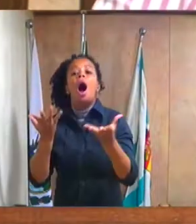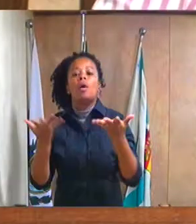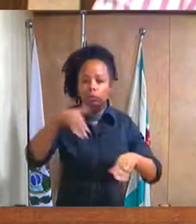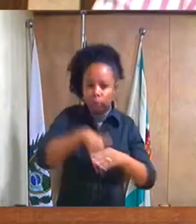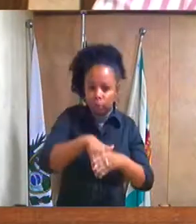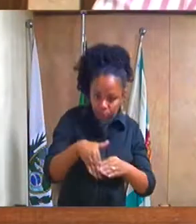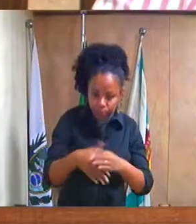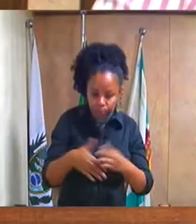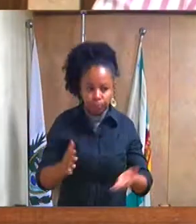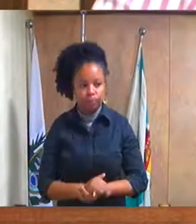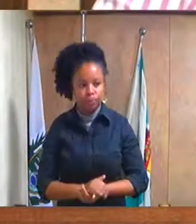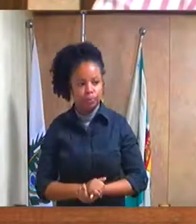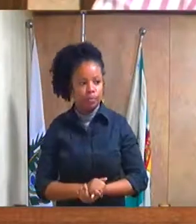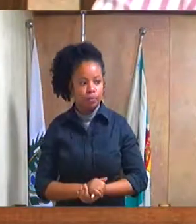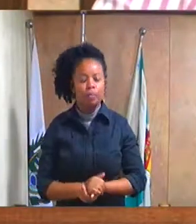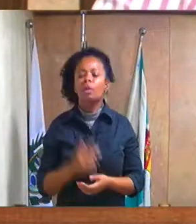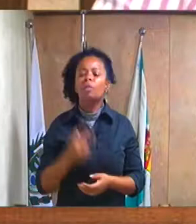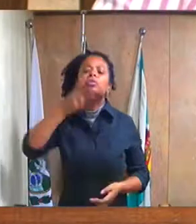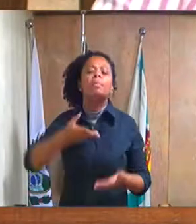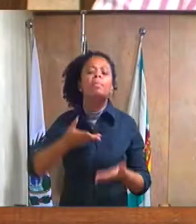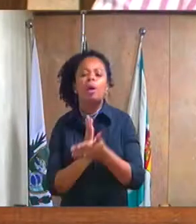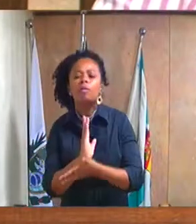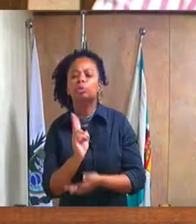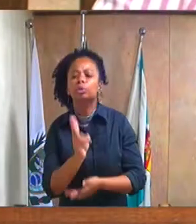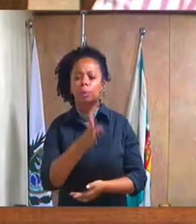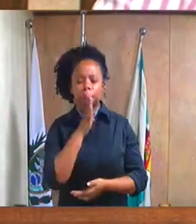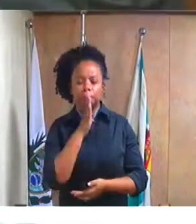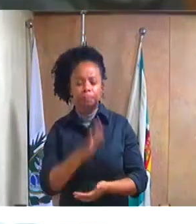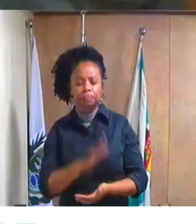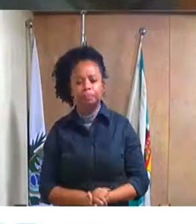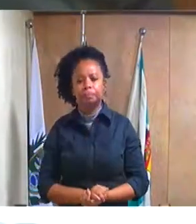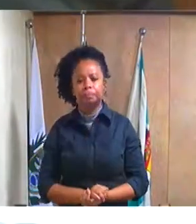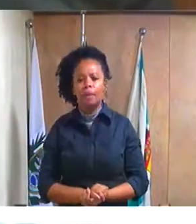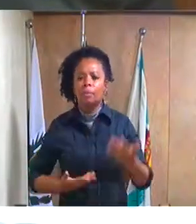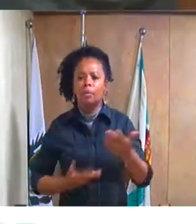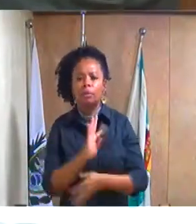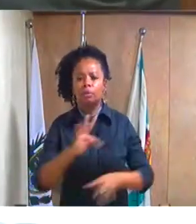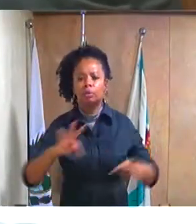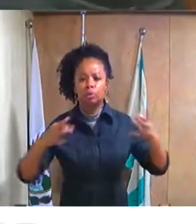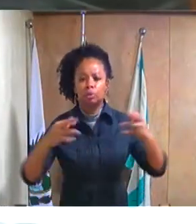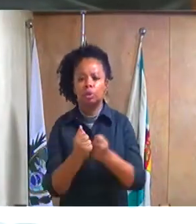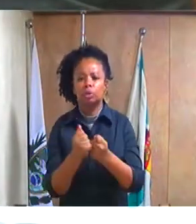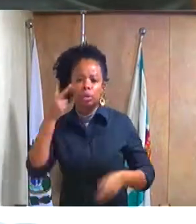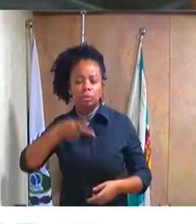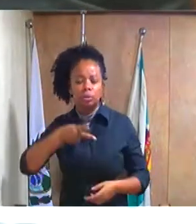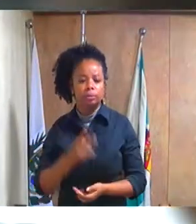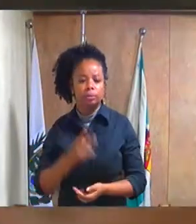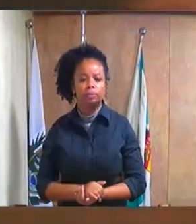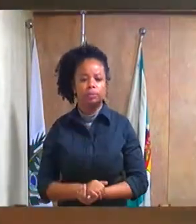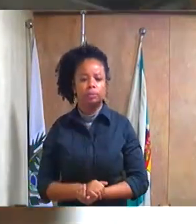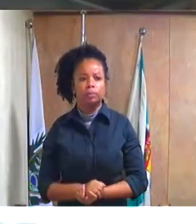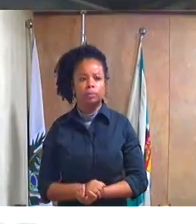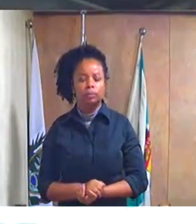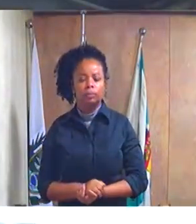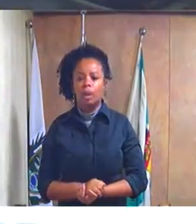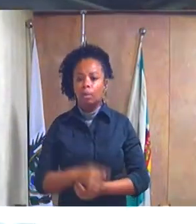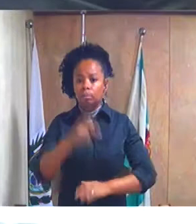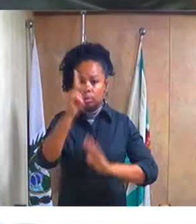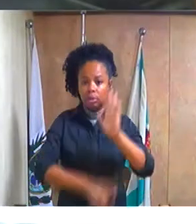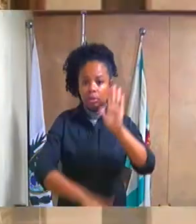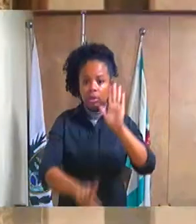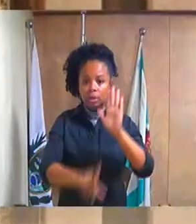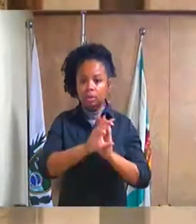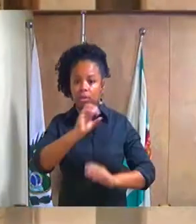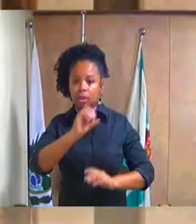votação. Vereadores que aprovam, permaneçam como estão. Aprovado por unanimidade. Projeto de Lei nº